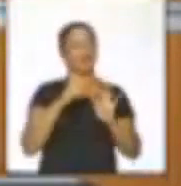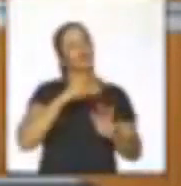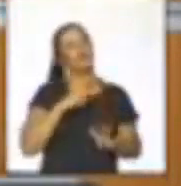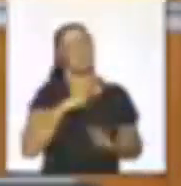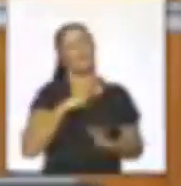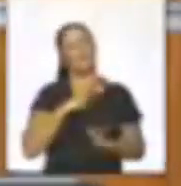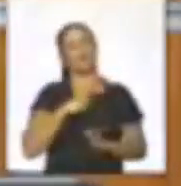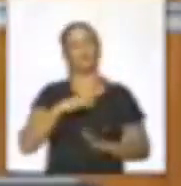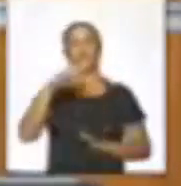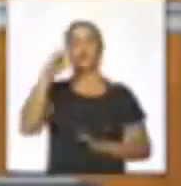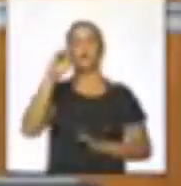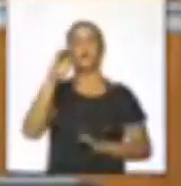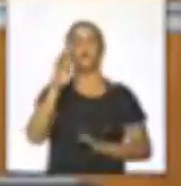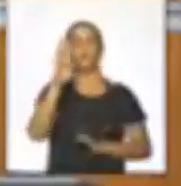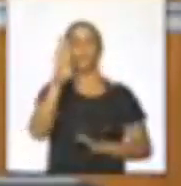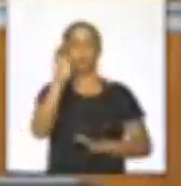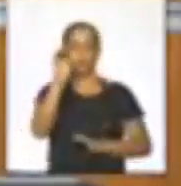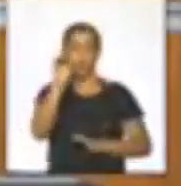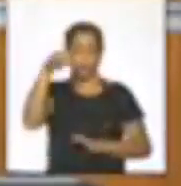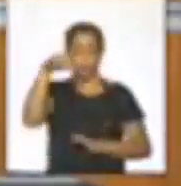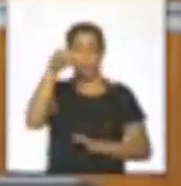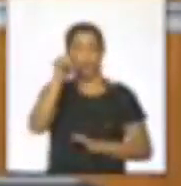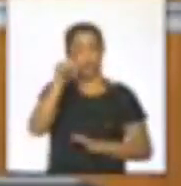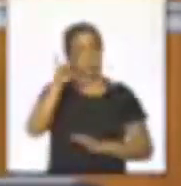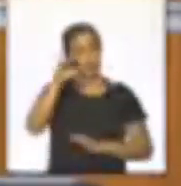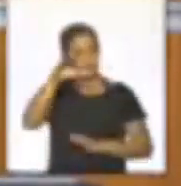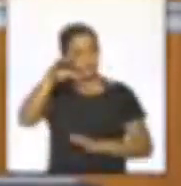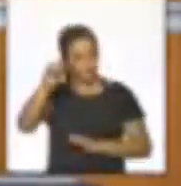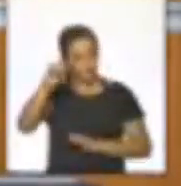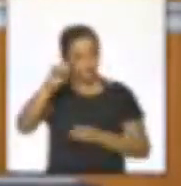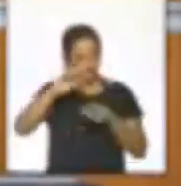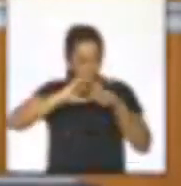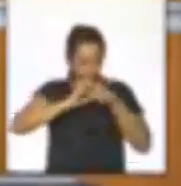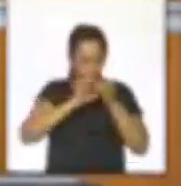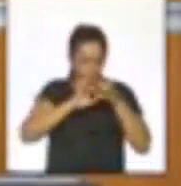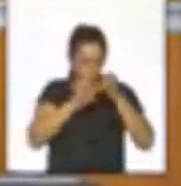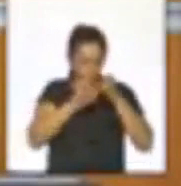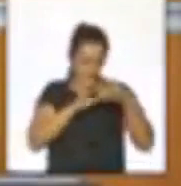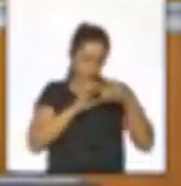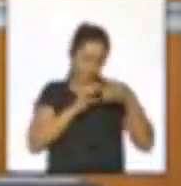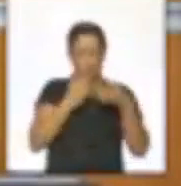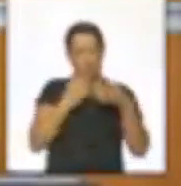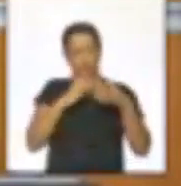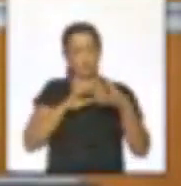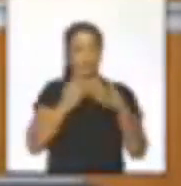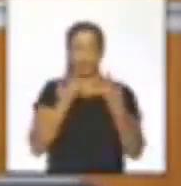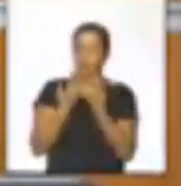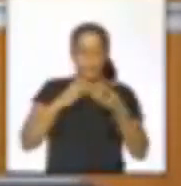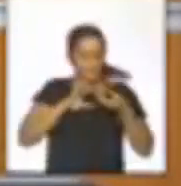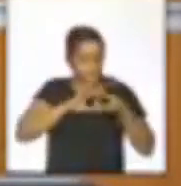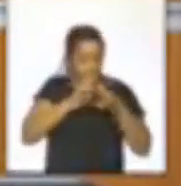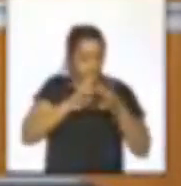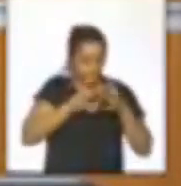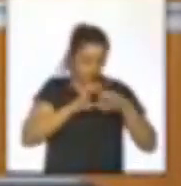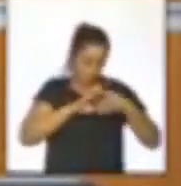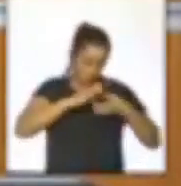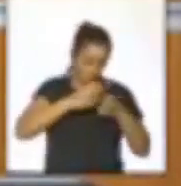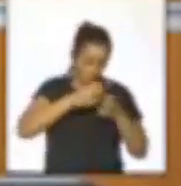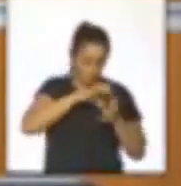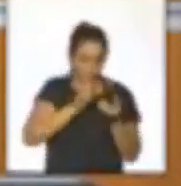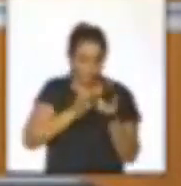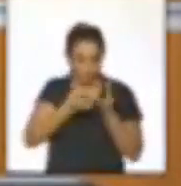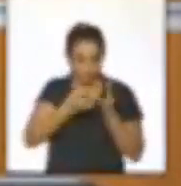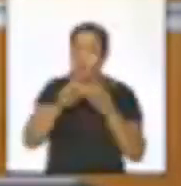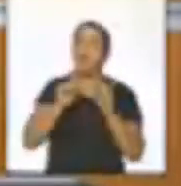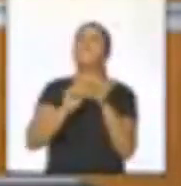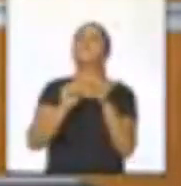O cubo mágico. Quando você vê a pessoa montando o cubo mágico, o que que ela está executando? Ela